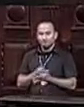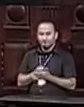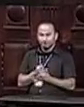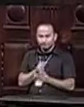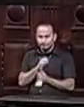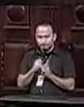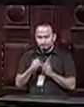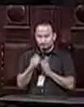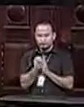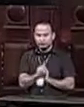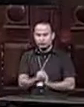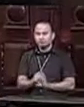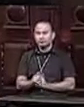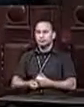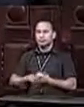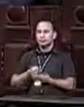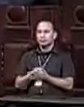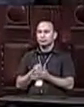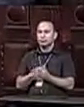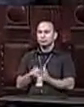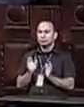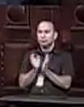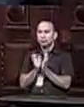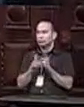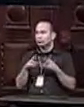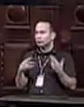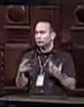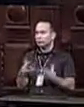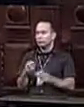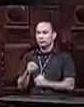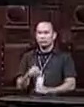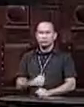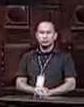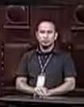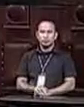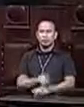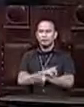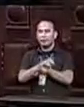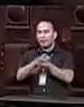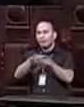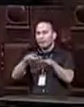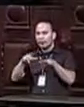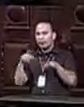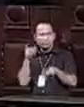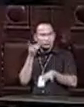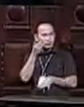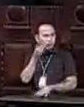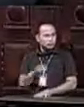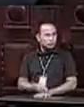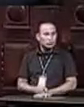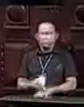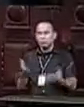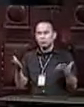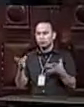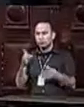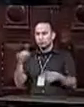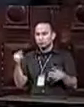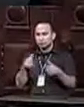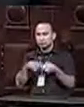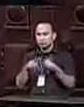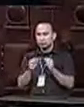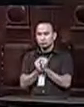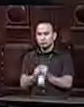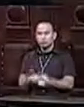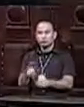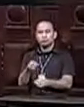social, por pressão da Assembleia Legislativa através da Comissão de Educação e de vários parlamentares. Hoje a audiência foi conjunta da Comissão de